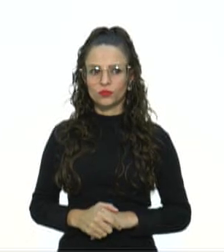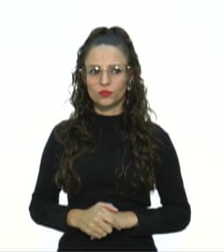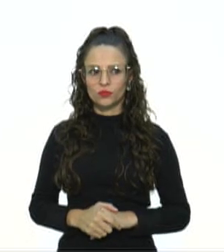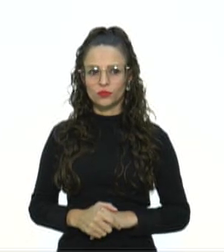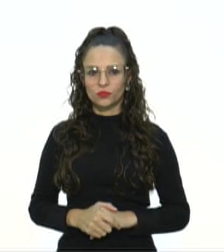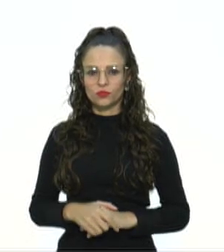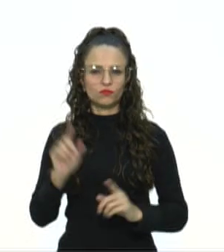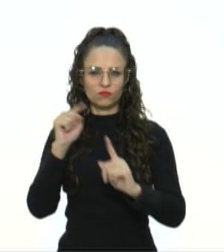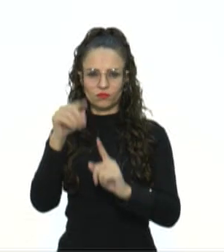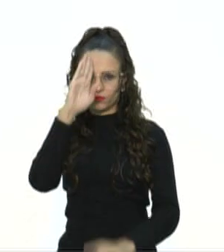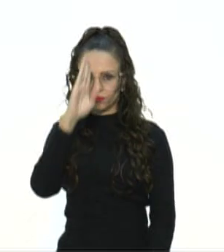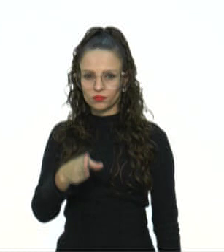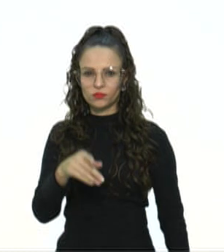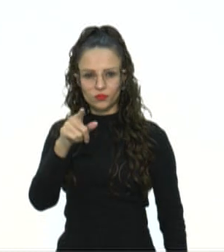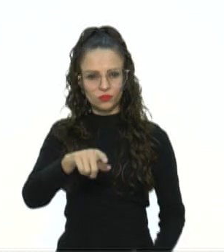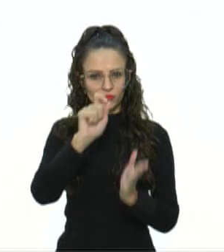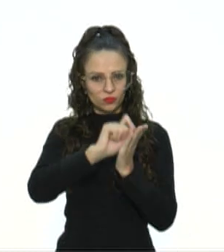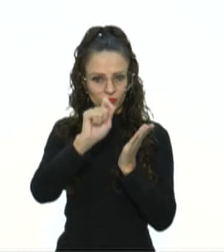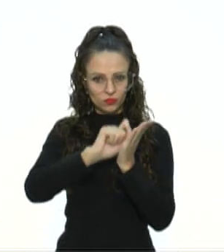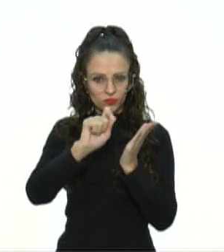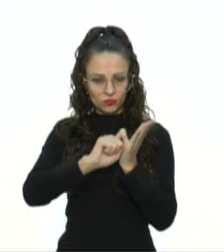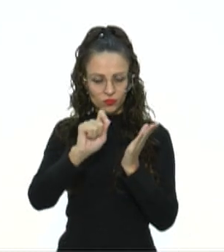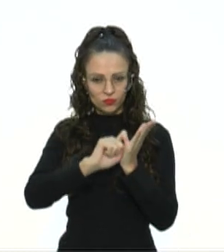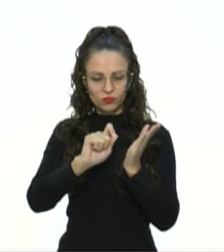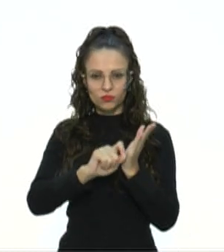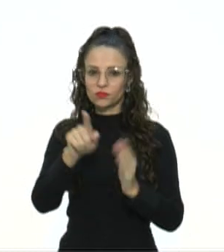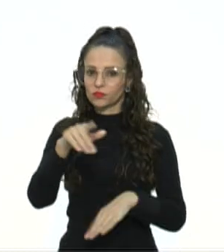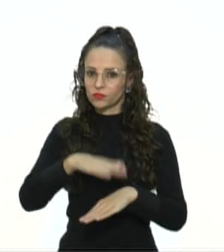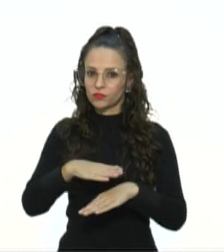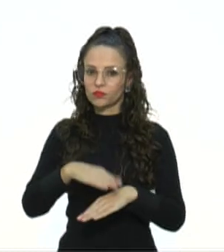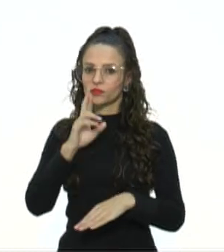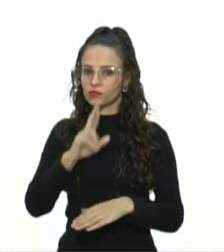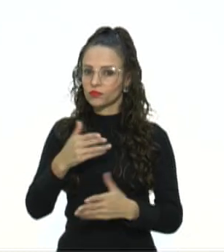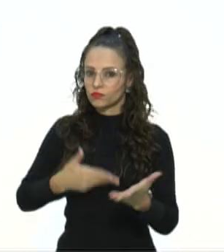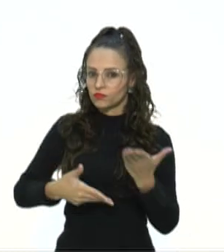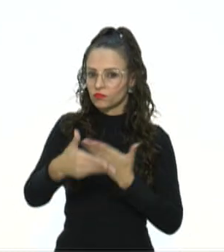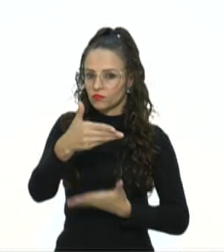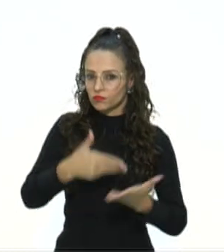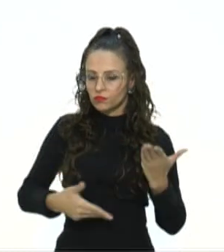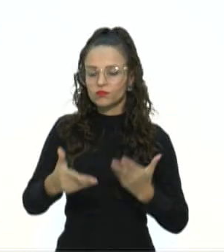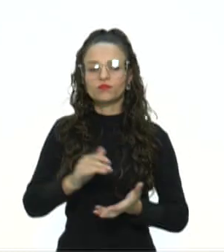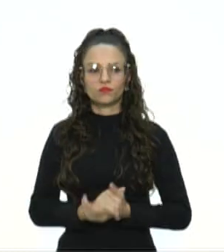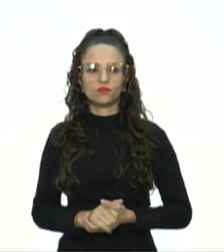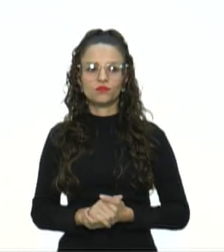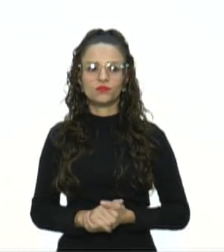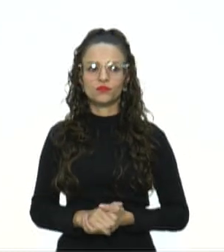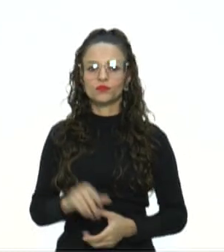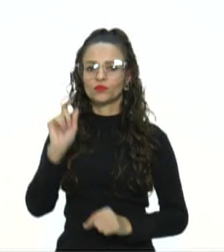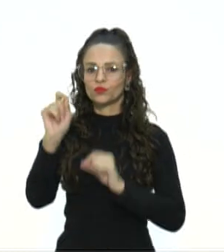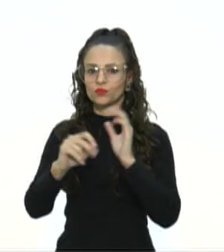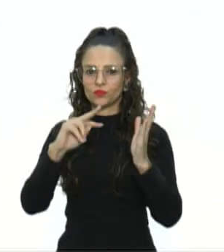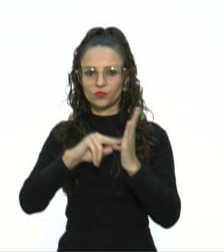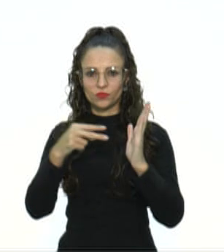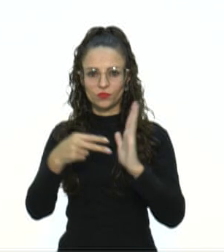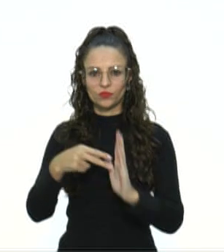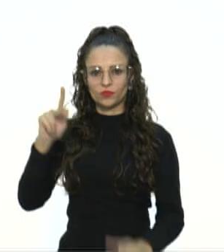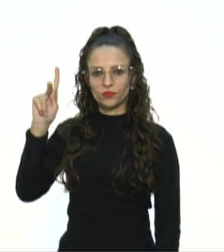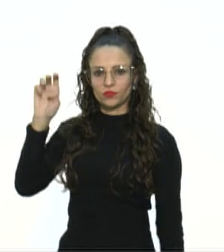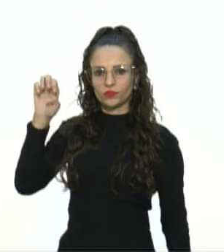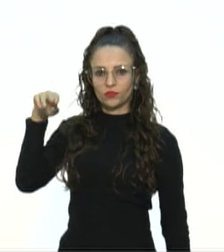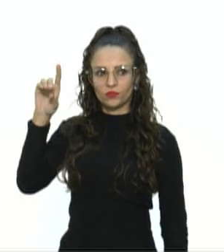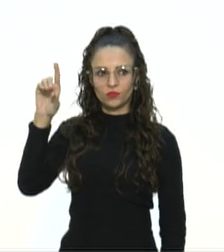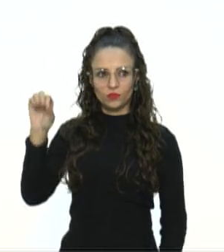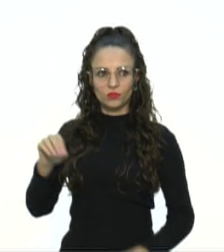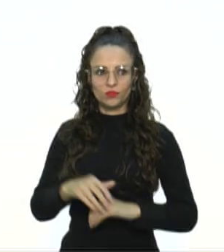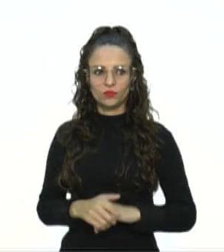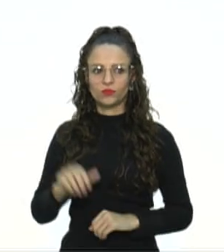atividade objetiva, né? Então faz as anotações, anota lá em seu caderno, responde, interage no aplicativo Aula Paraná. O que significa Kendo? Letra